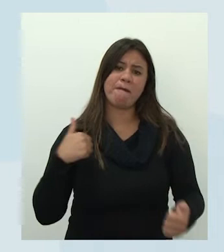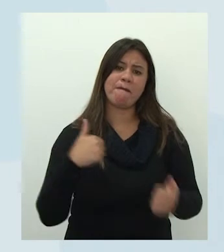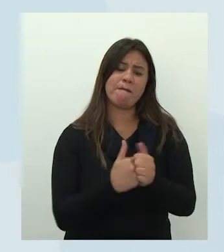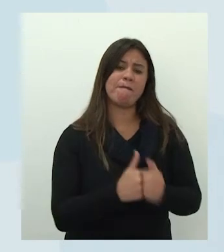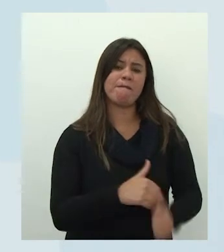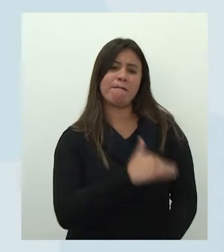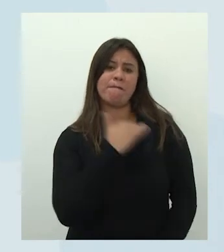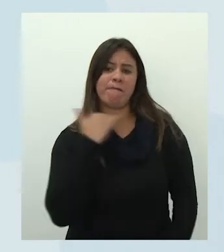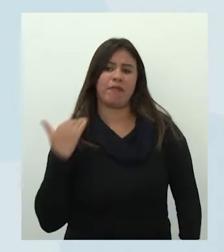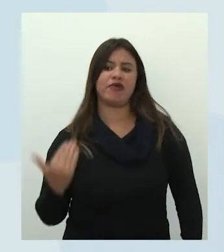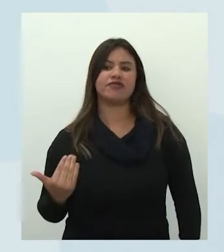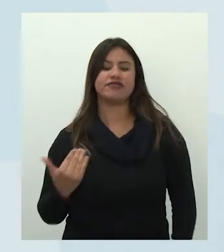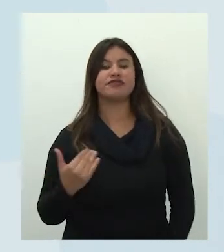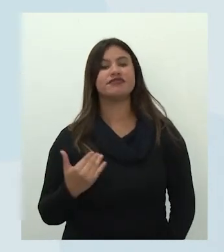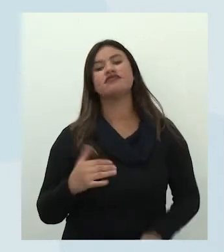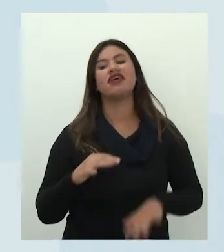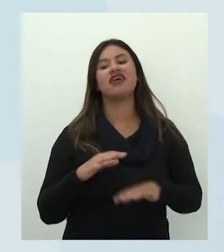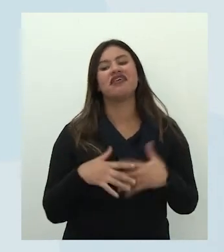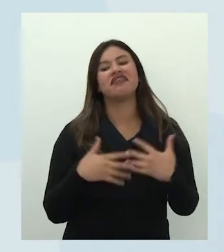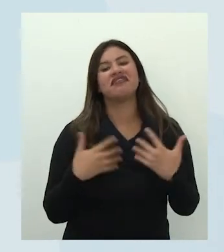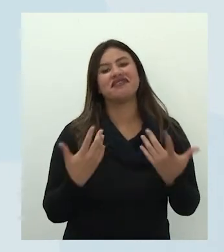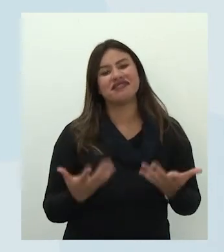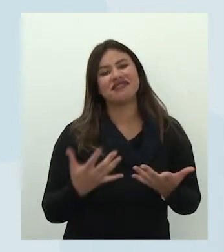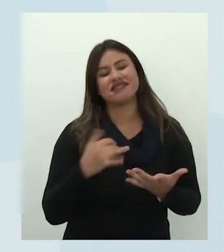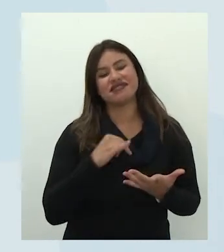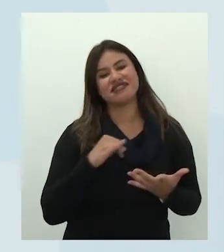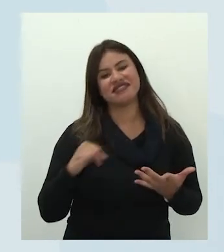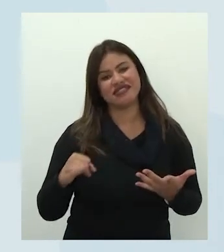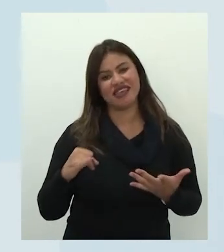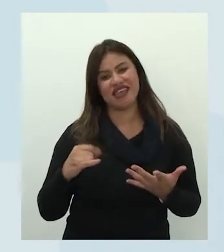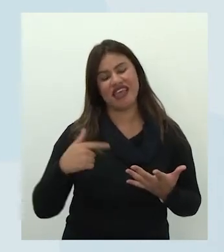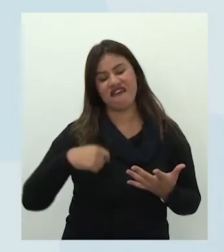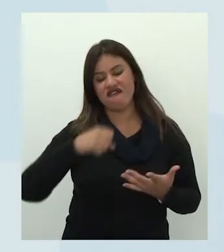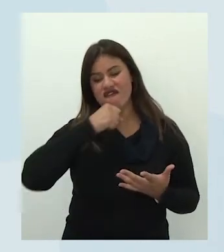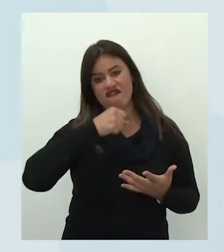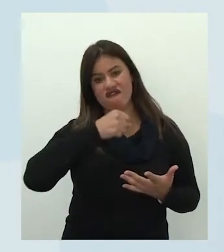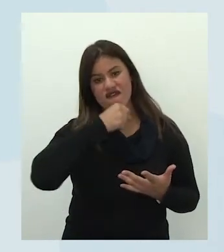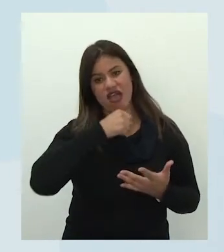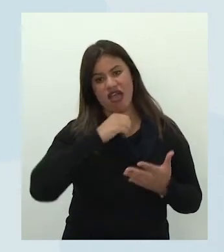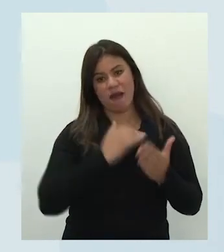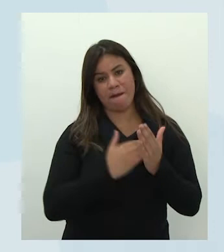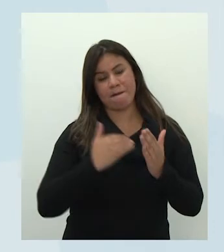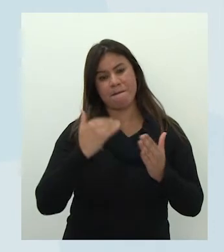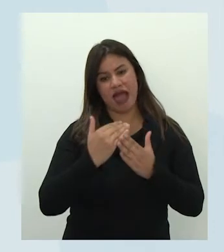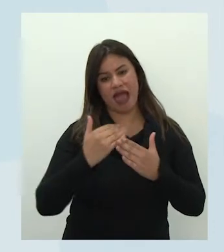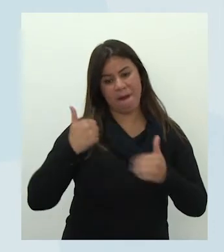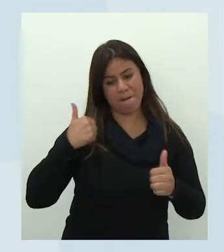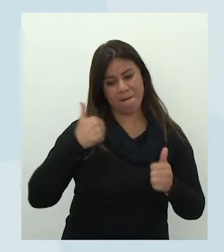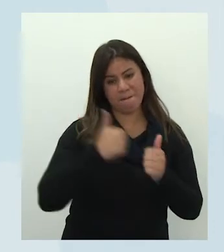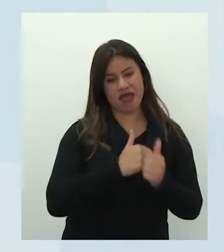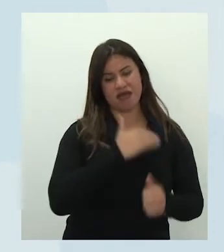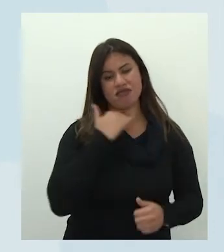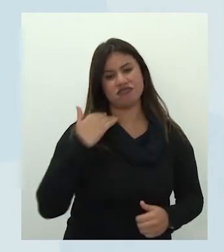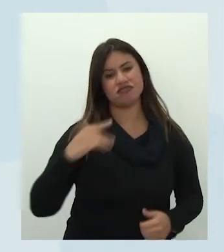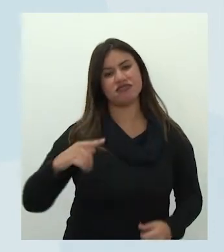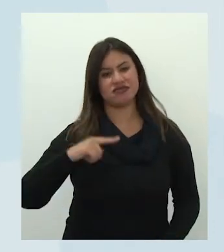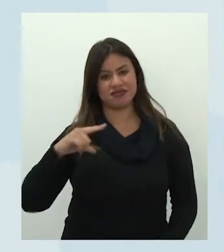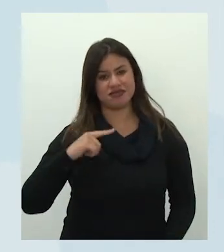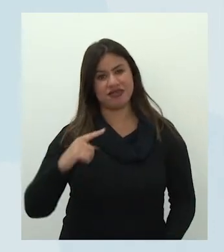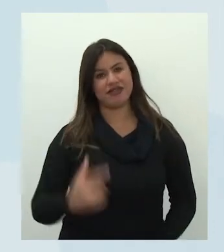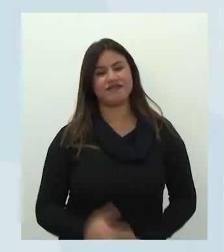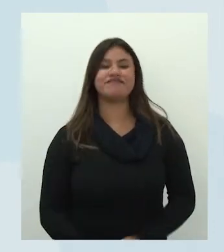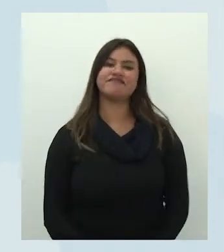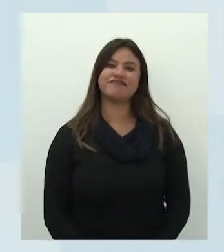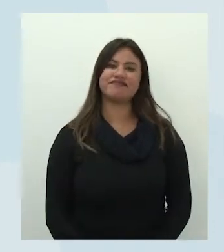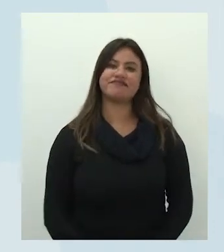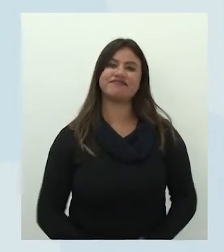da morte, como se quanto mais eu envelheço, mais próxima da morte estou. Então, ao